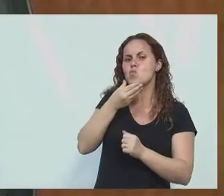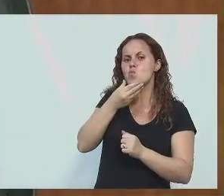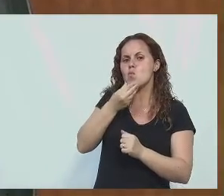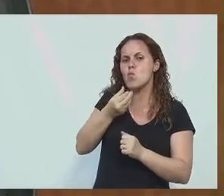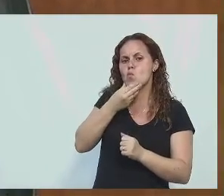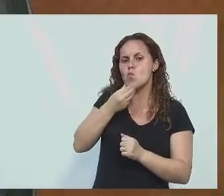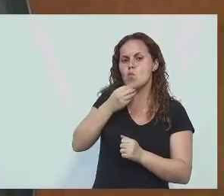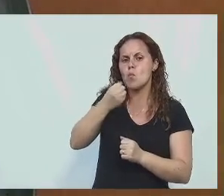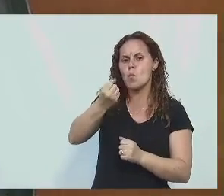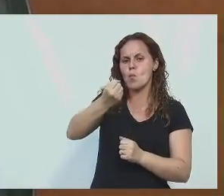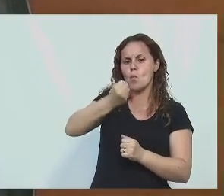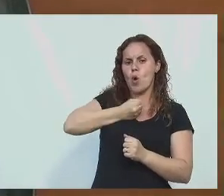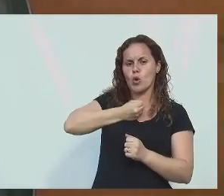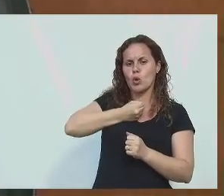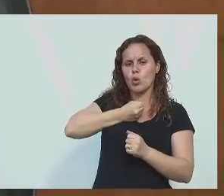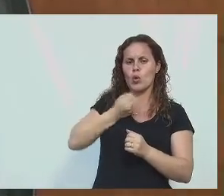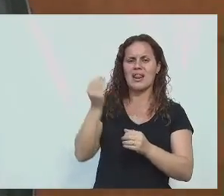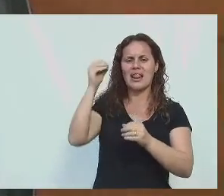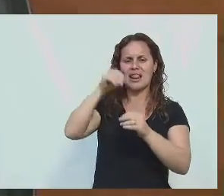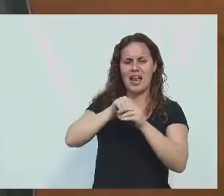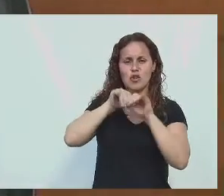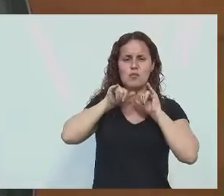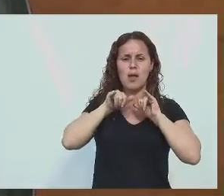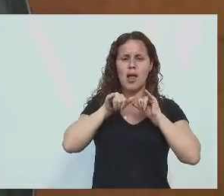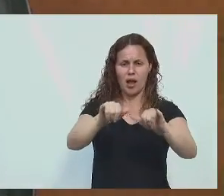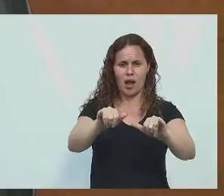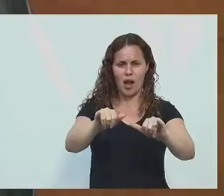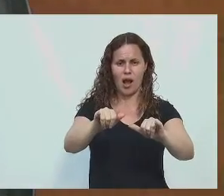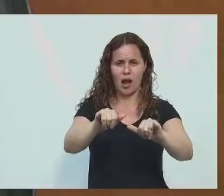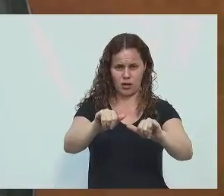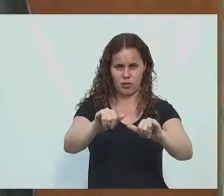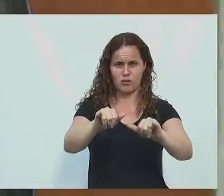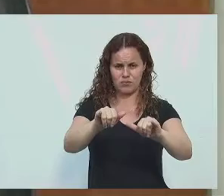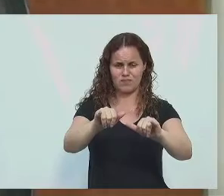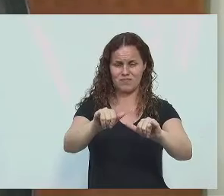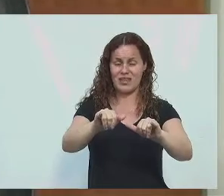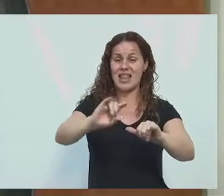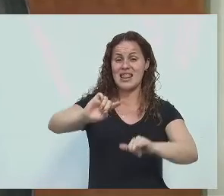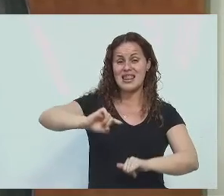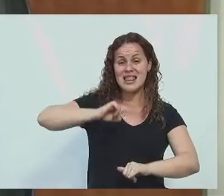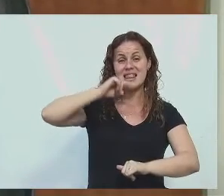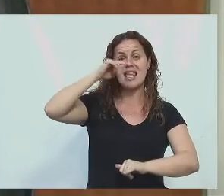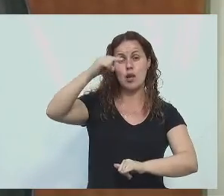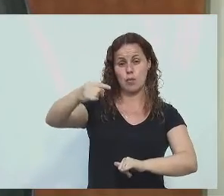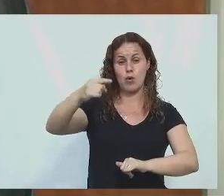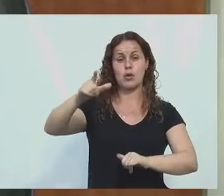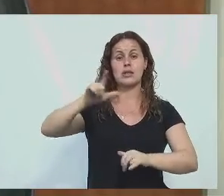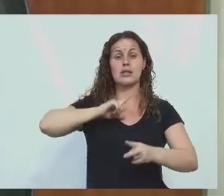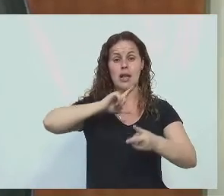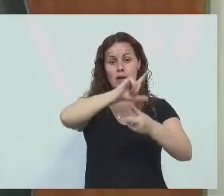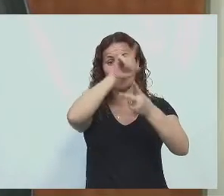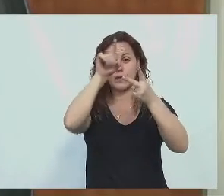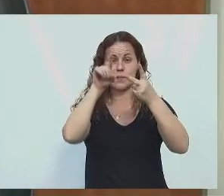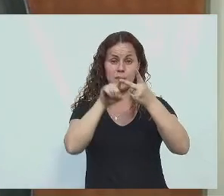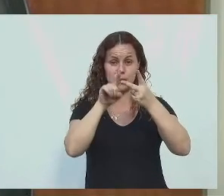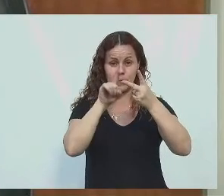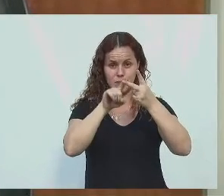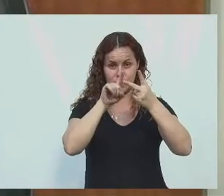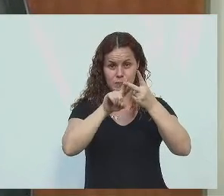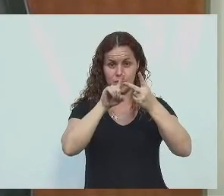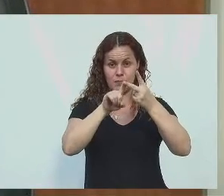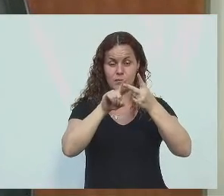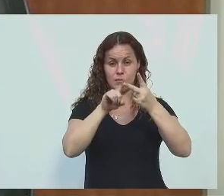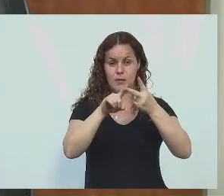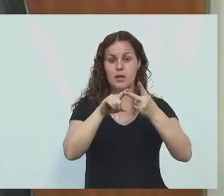dentro de um supermercado em Porto Alegre. Depois, em sequência, nós tivemos